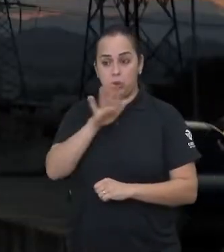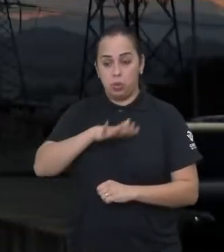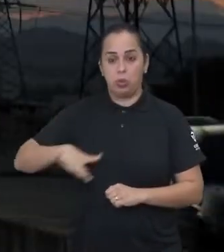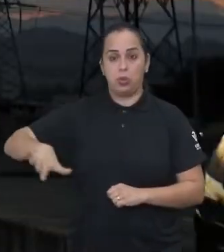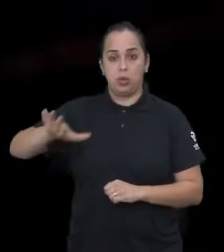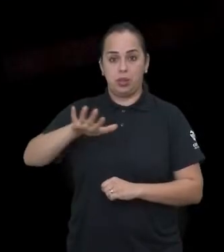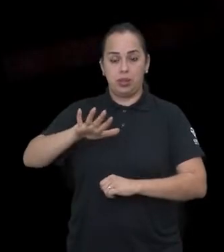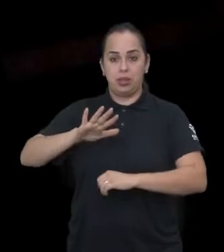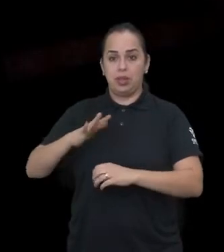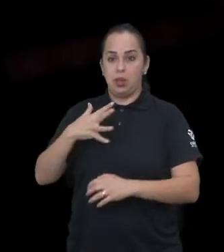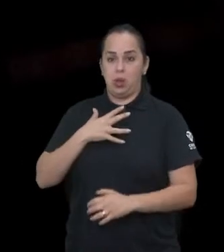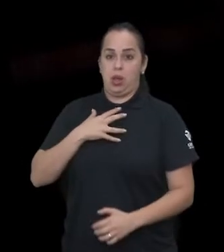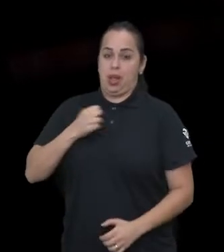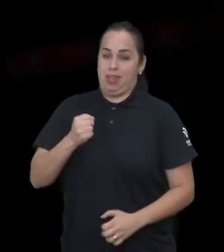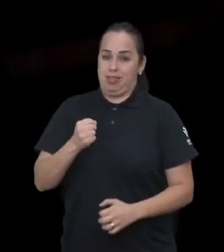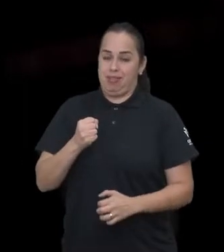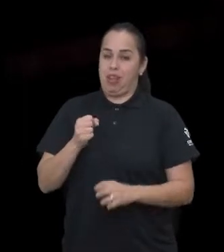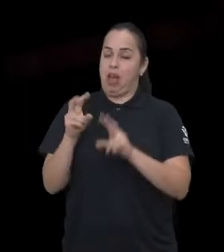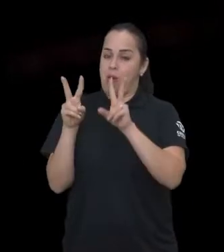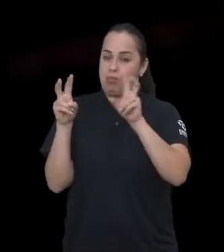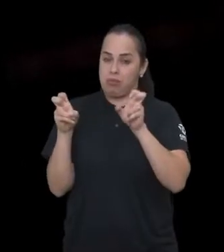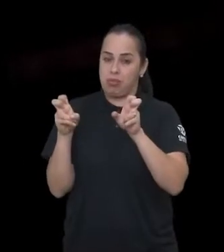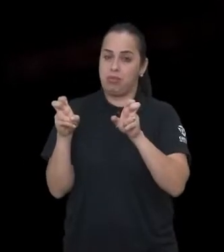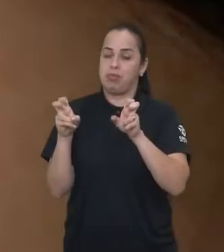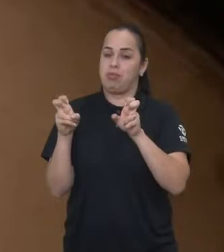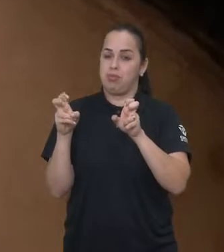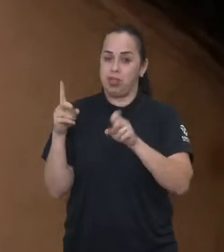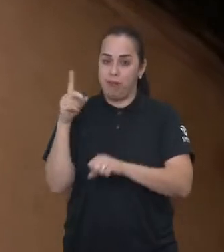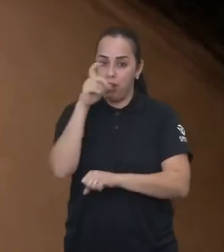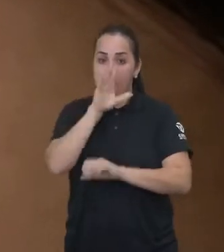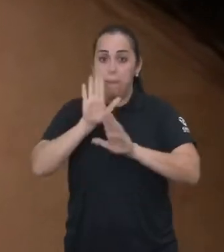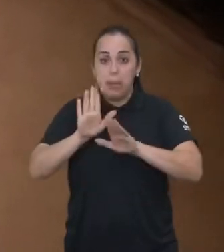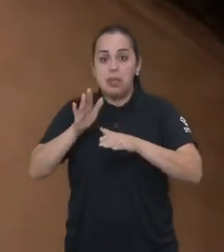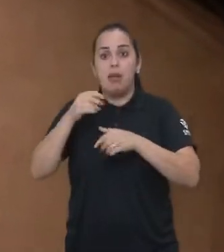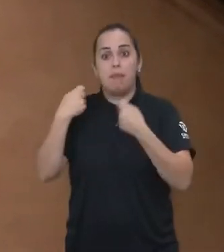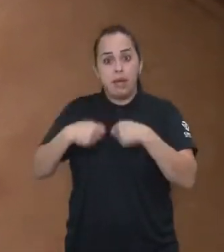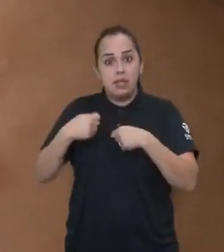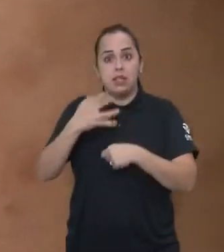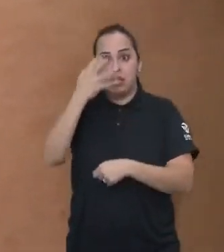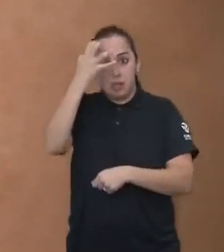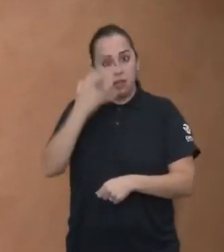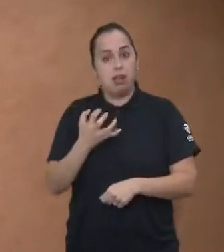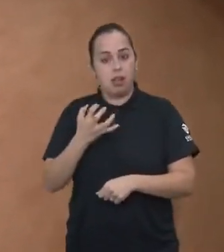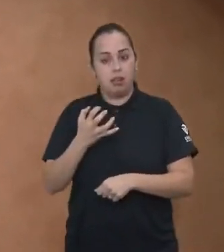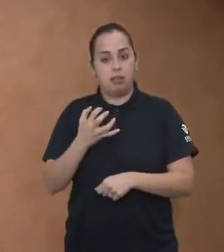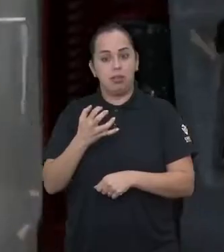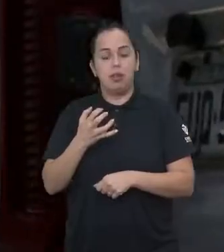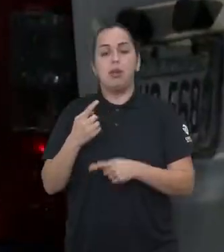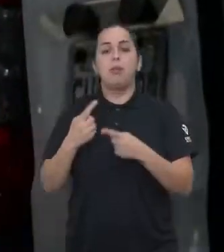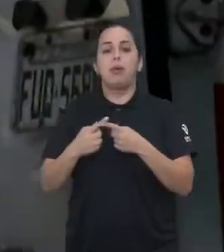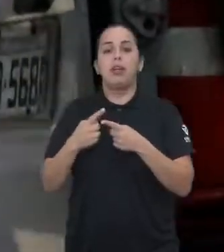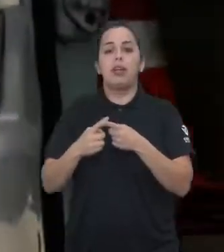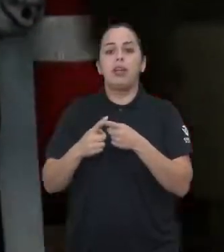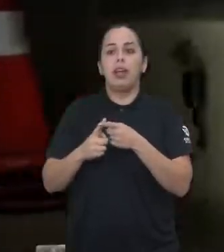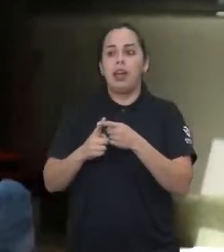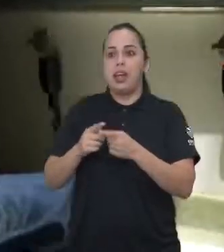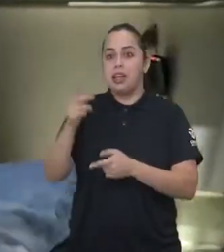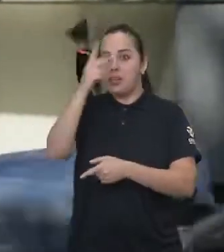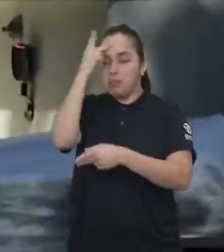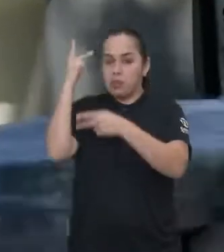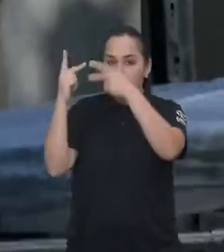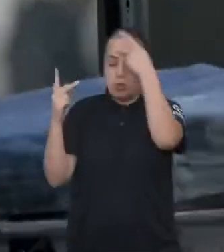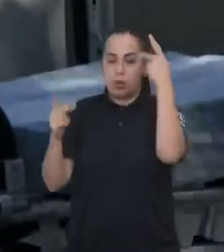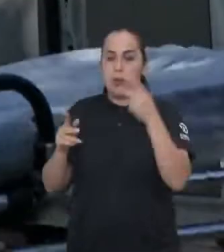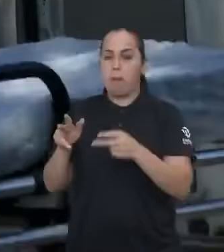questão de saúde pública o suicídio é um assunto delicado mas que precisa ser tratado com seriedade pois o número